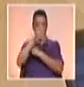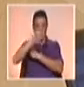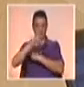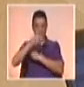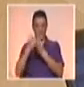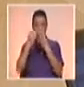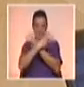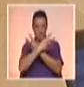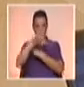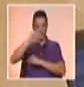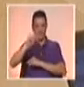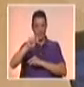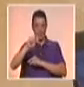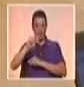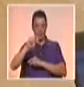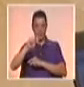Centros de emprego? Sim, sim.